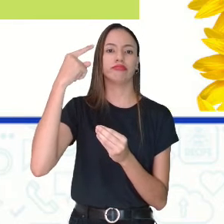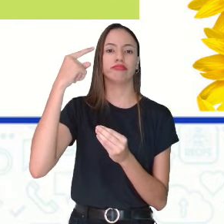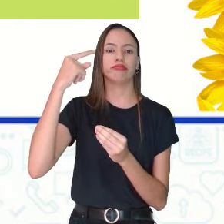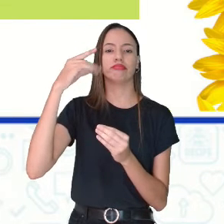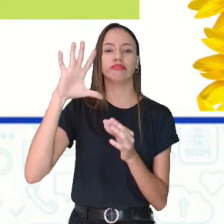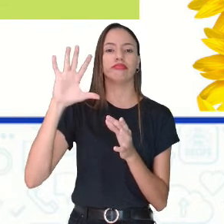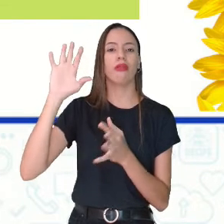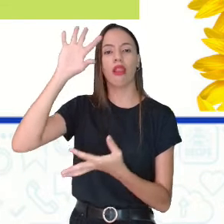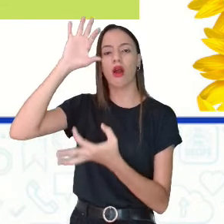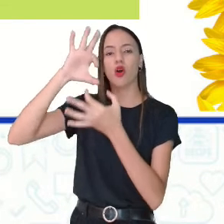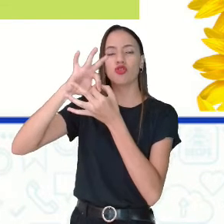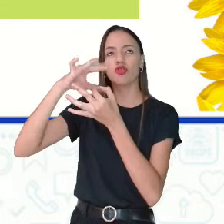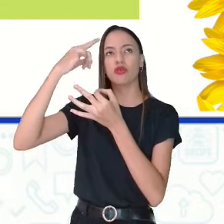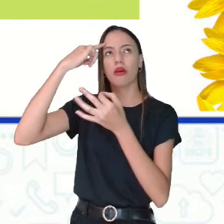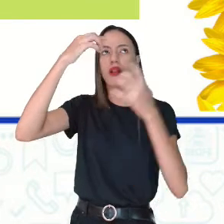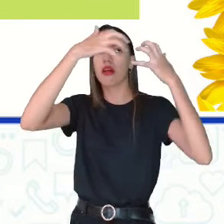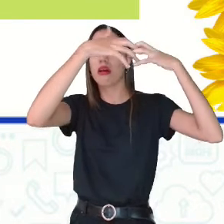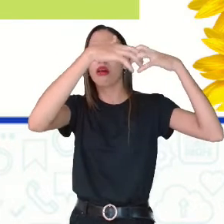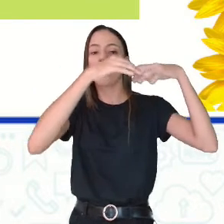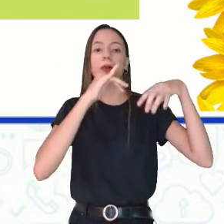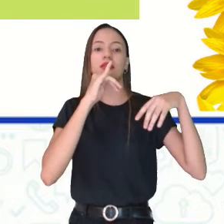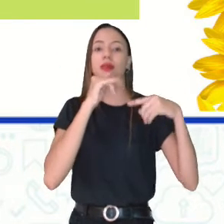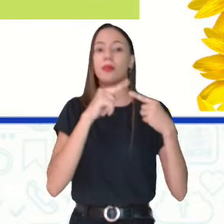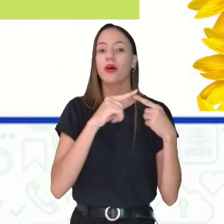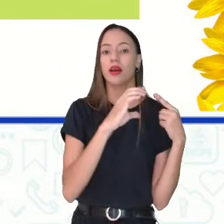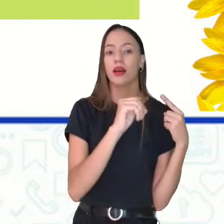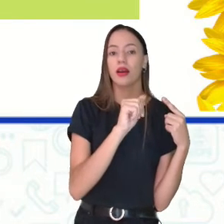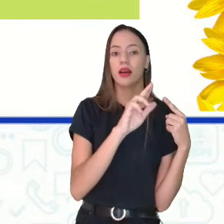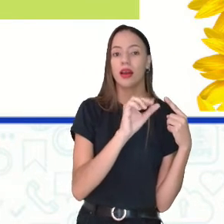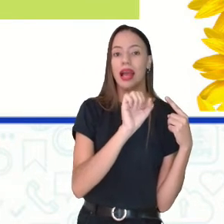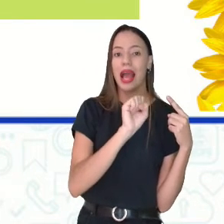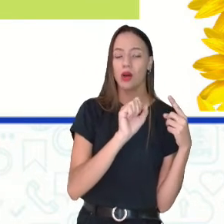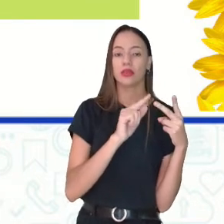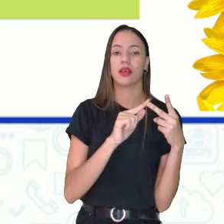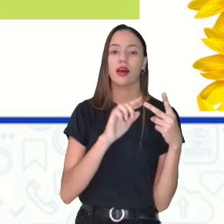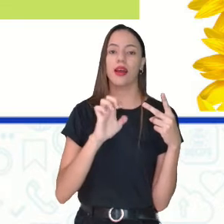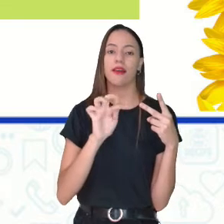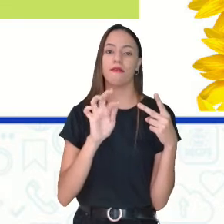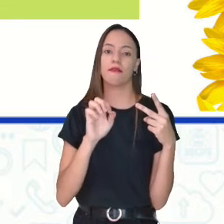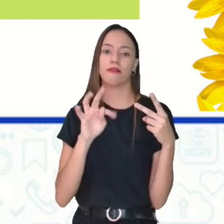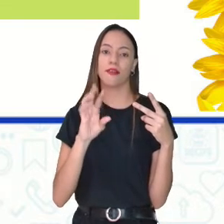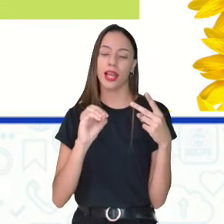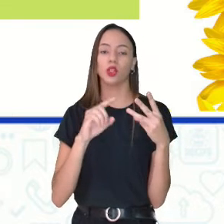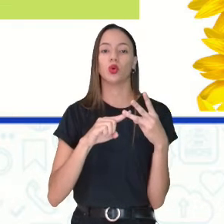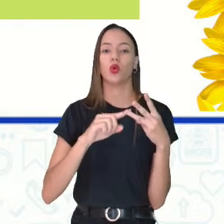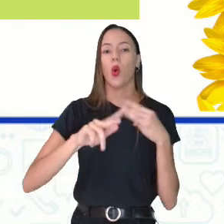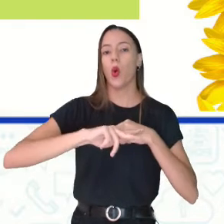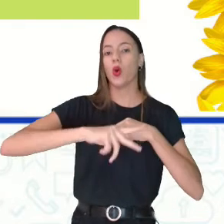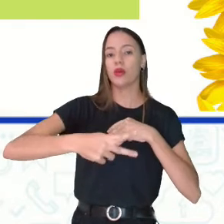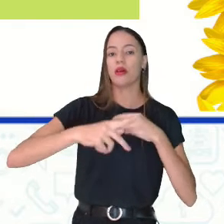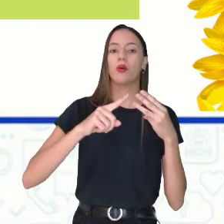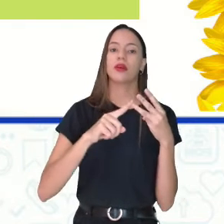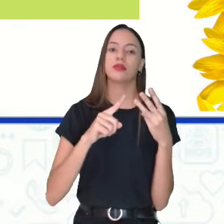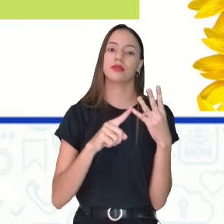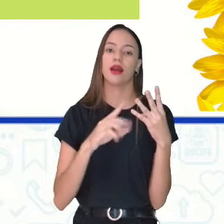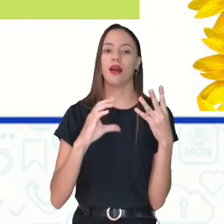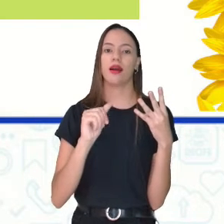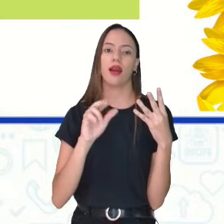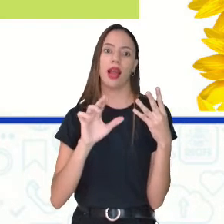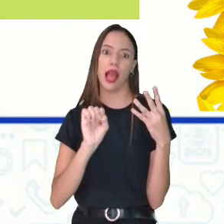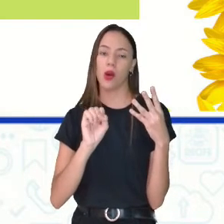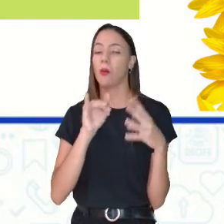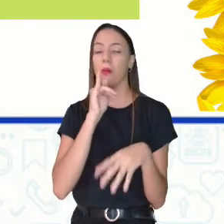as implicações de causa e efeito, consequência e causa, e etc. Por exemplo, ao